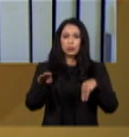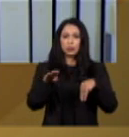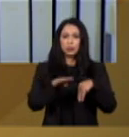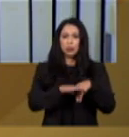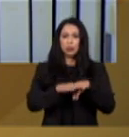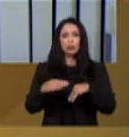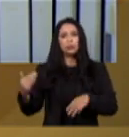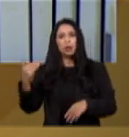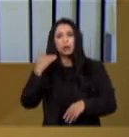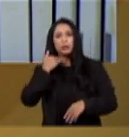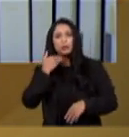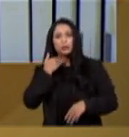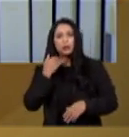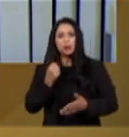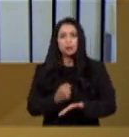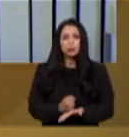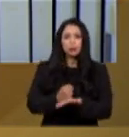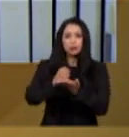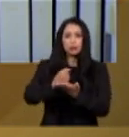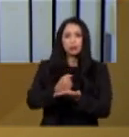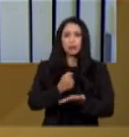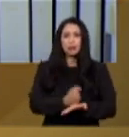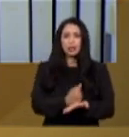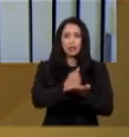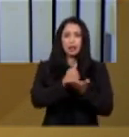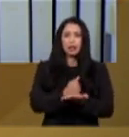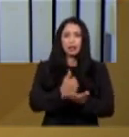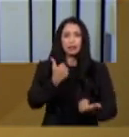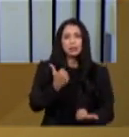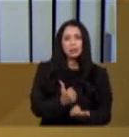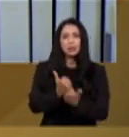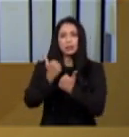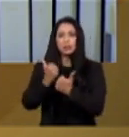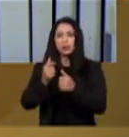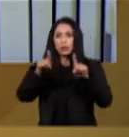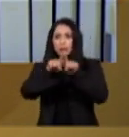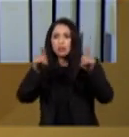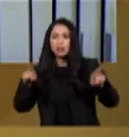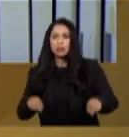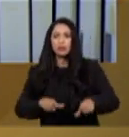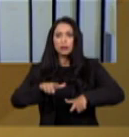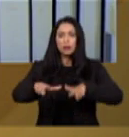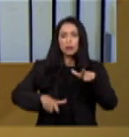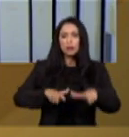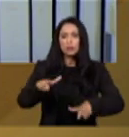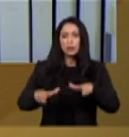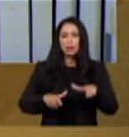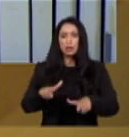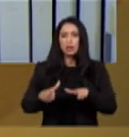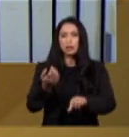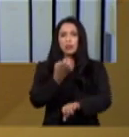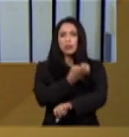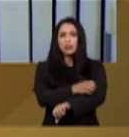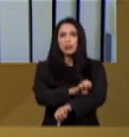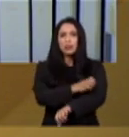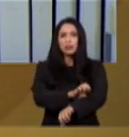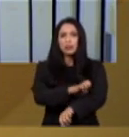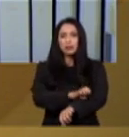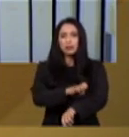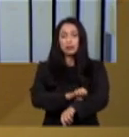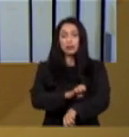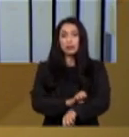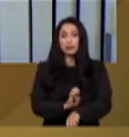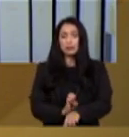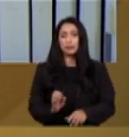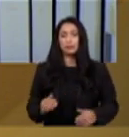juízes, instrutores e auxiliares, assessores, servidores, colaboradores e estagiários, pelo engajamento